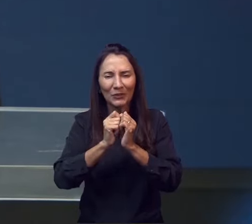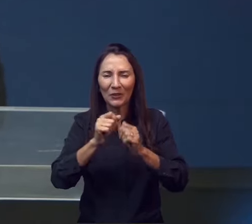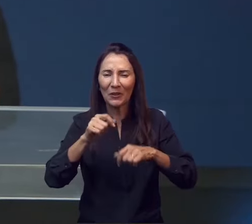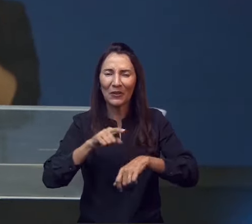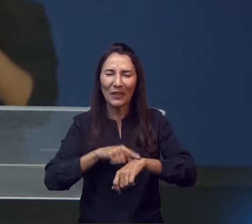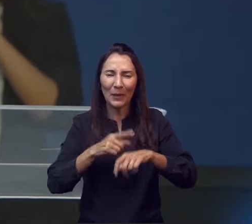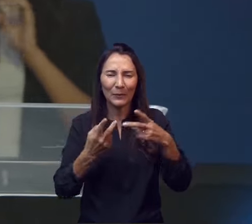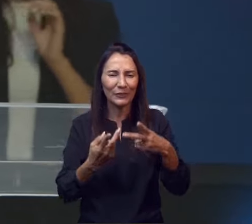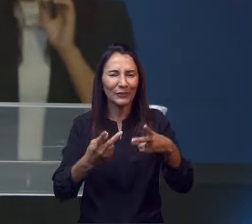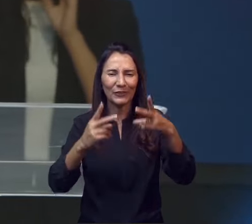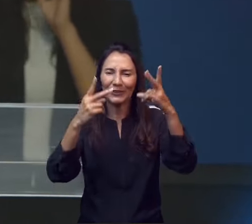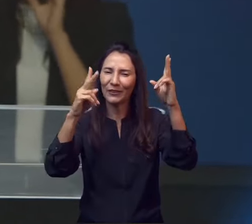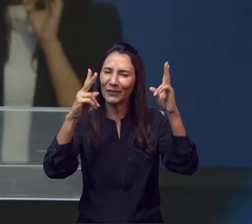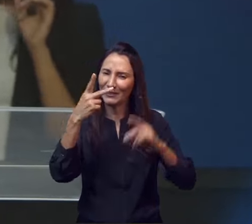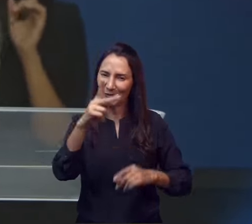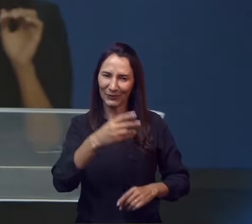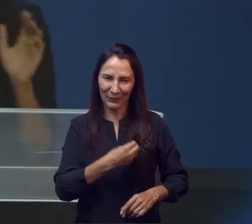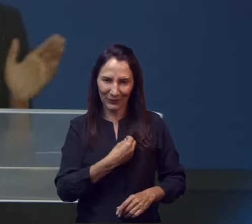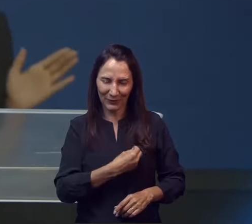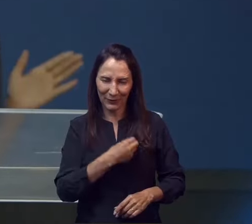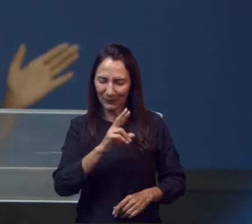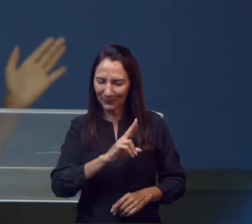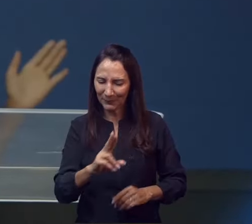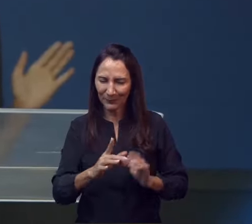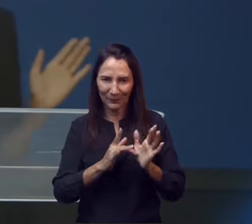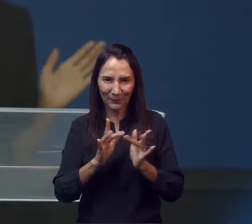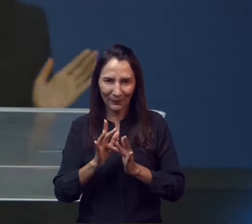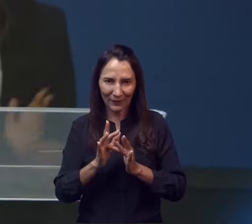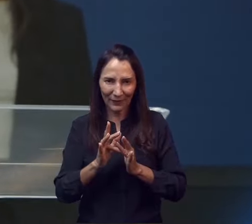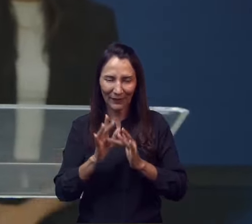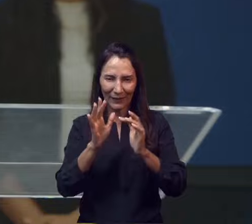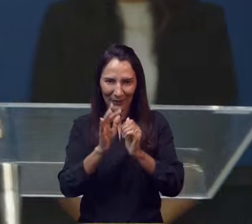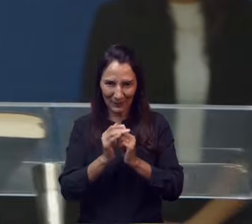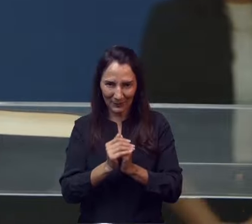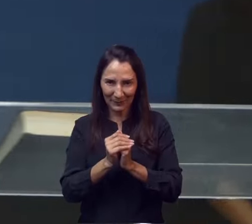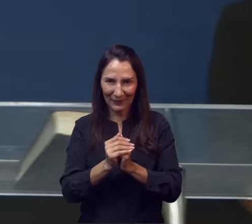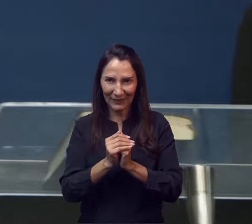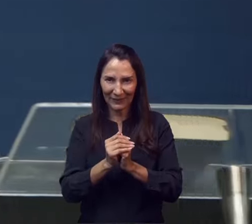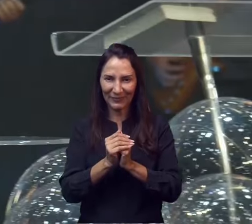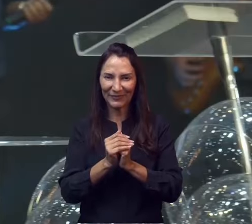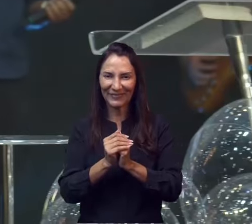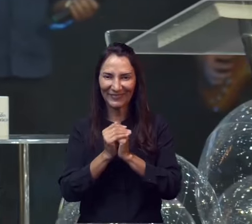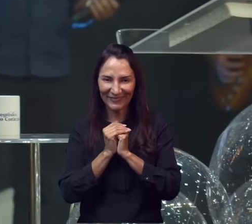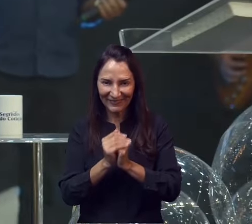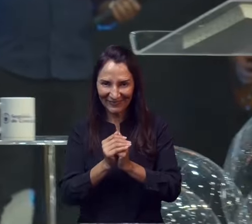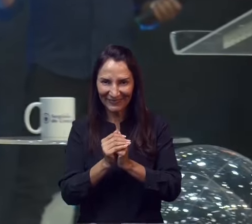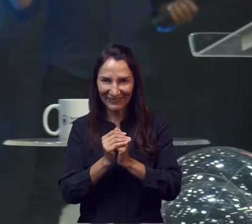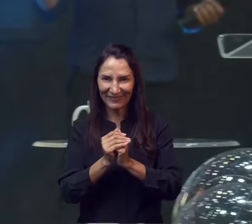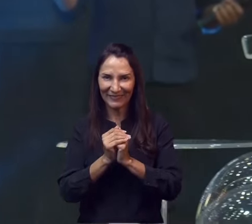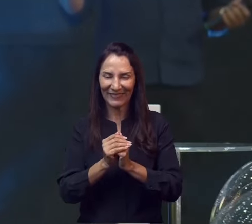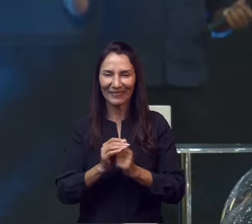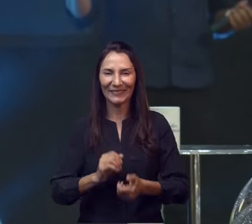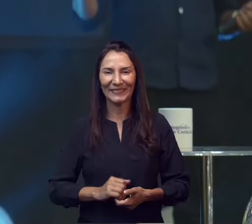vitórias sobre a tua vida no nome de Jesus amém e amém